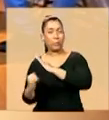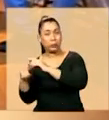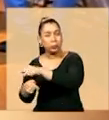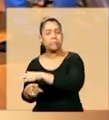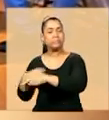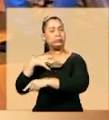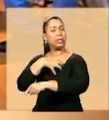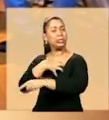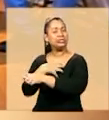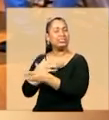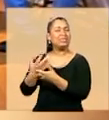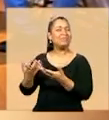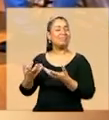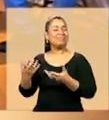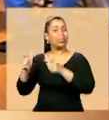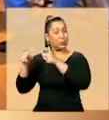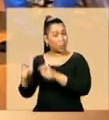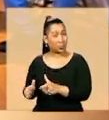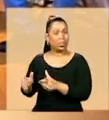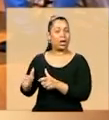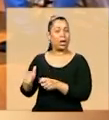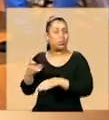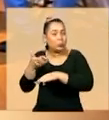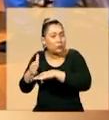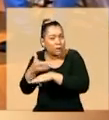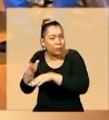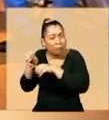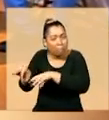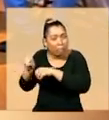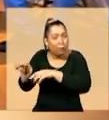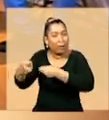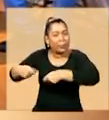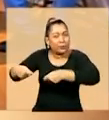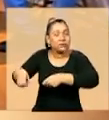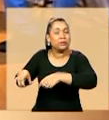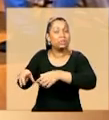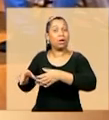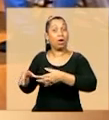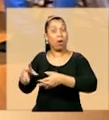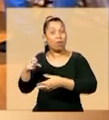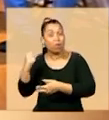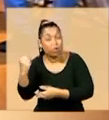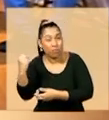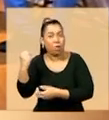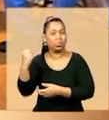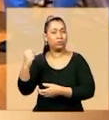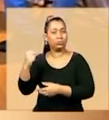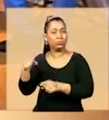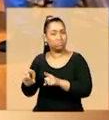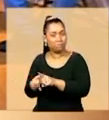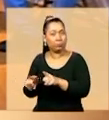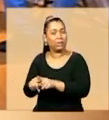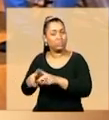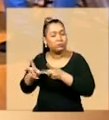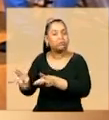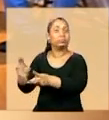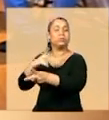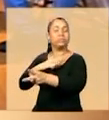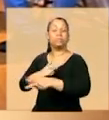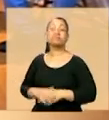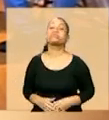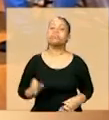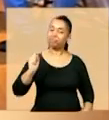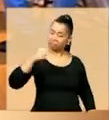você sente, talvez, que você é uma área de atuação do treinamento e muito mais forte, muito mais efetiva que tem que ser feito